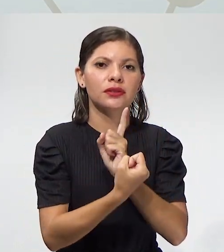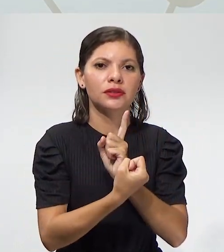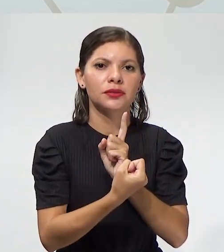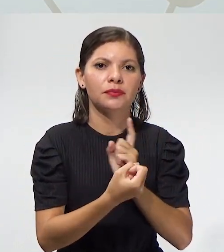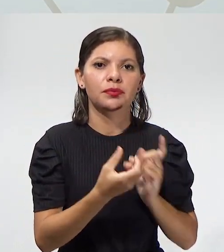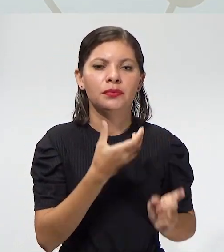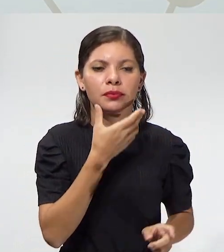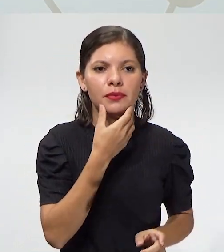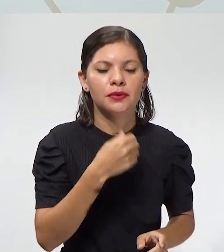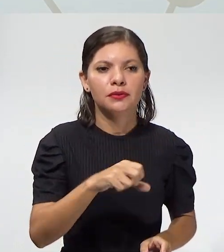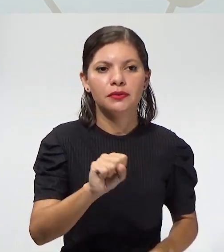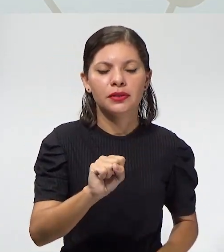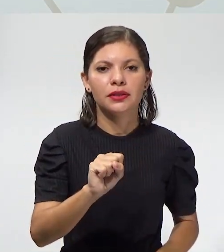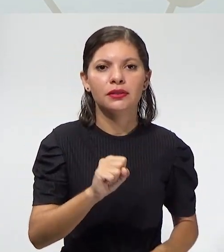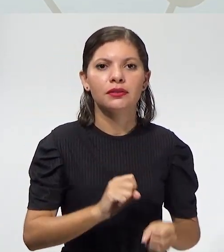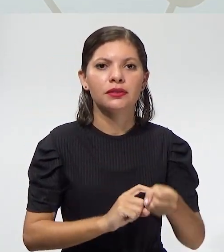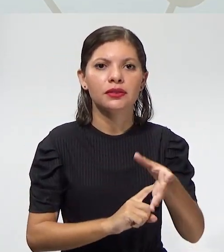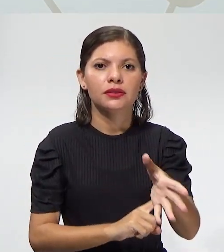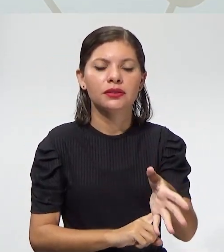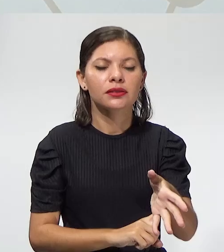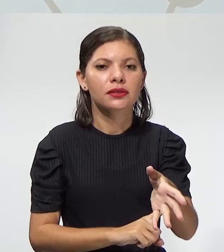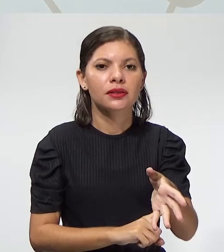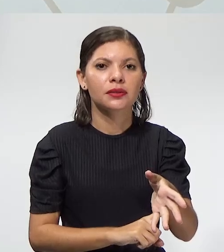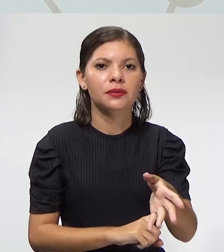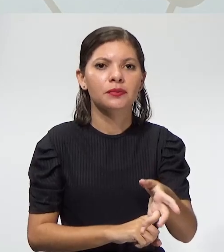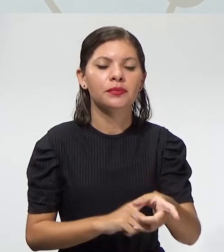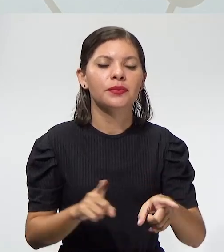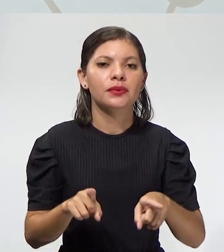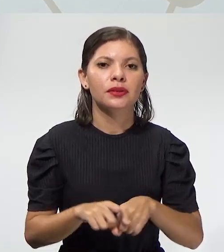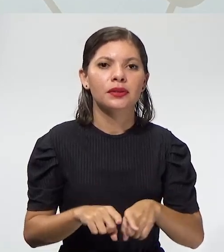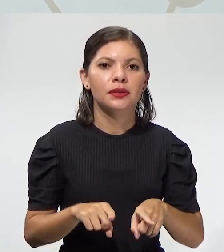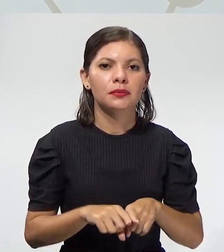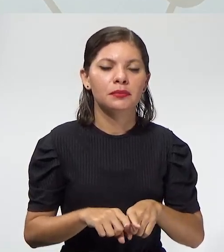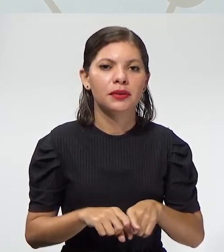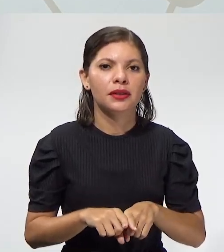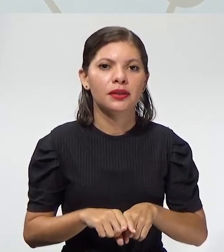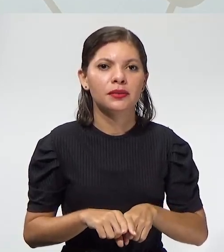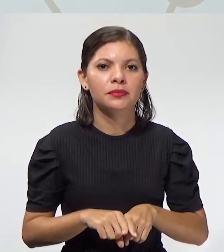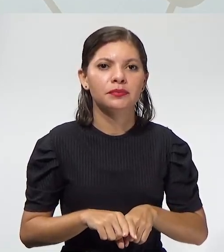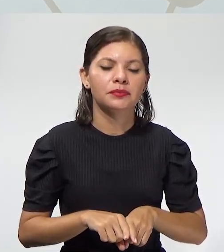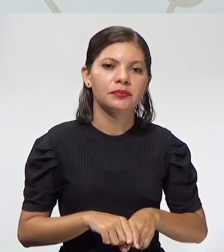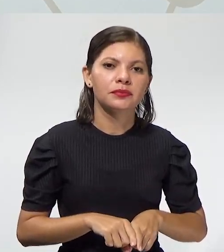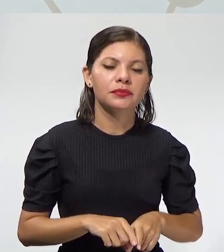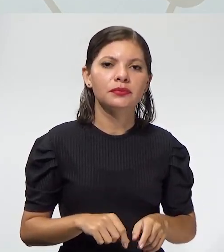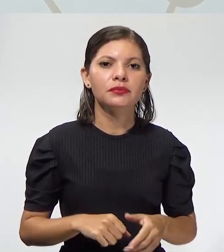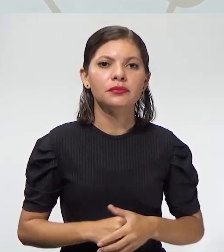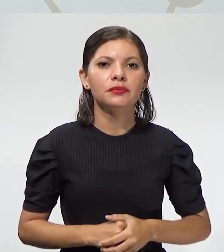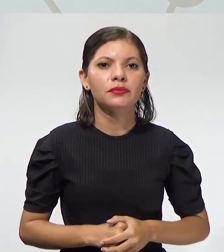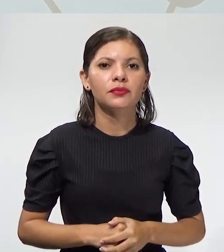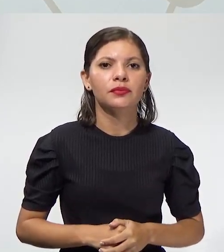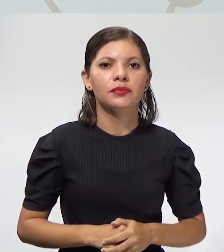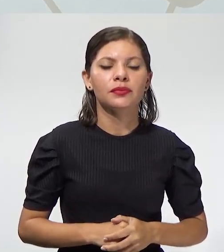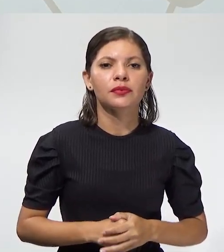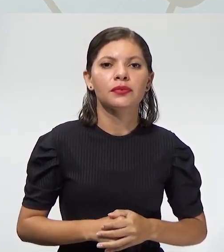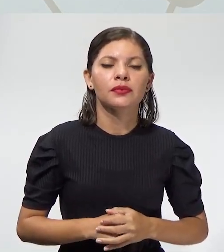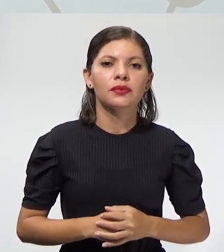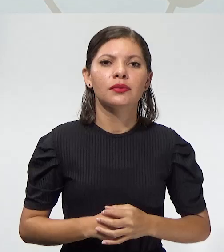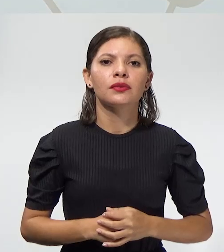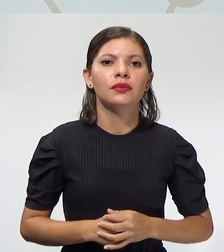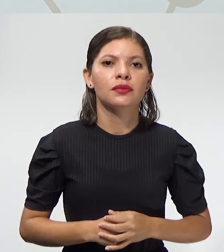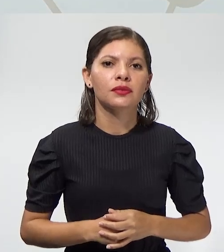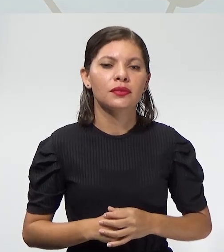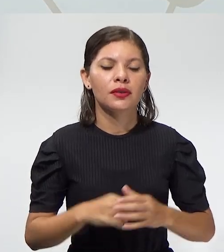tem aqui de Paulo Freire, a extensão ela não é apenas, né, um fato de estender, mas ela é,